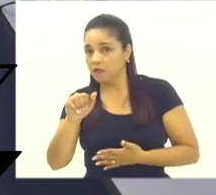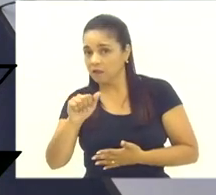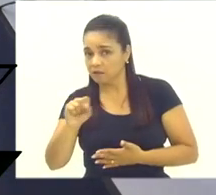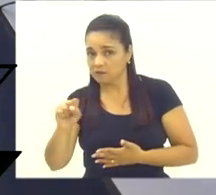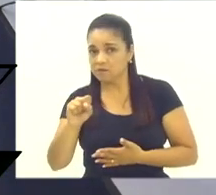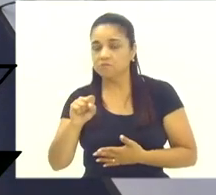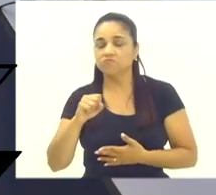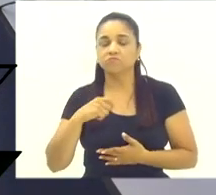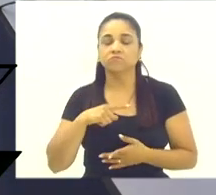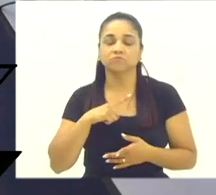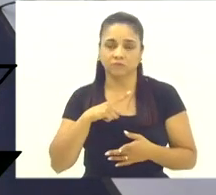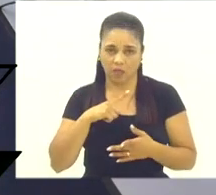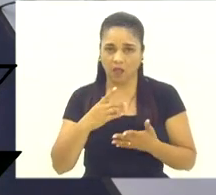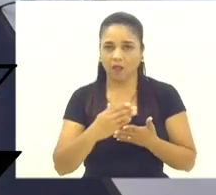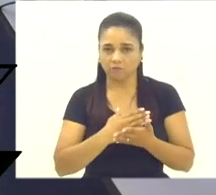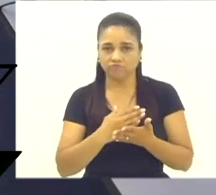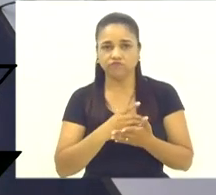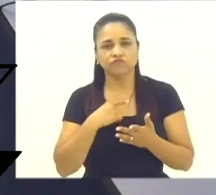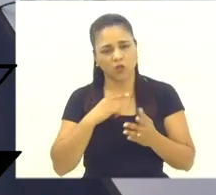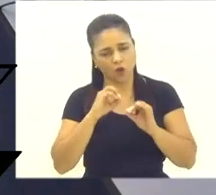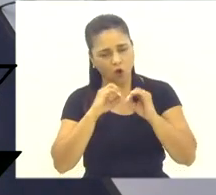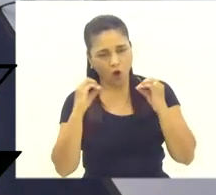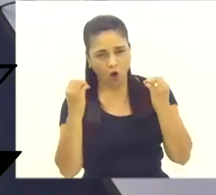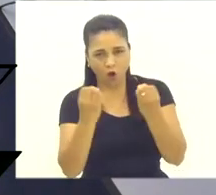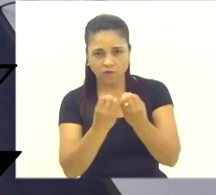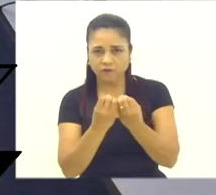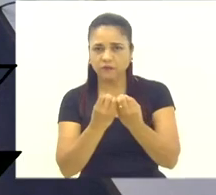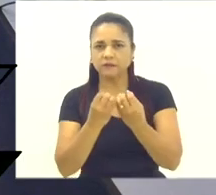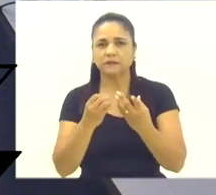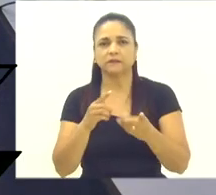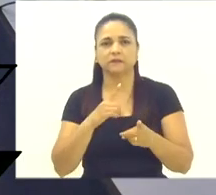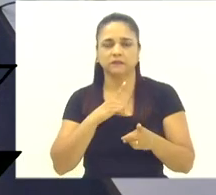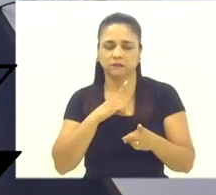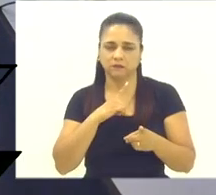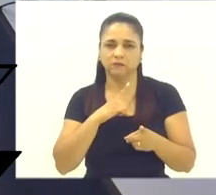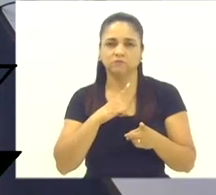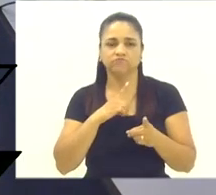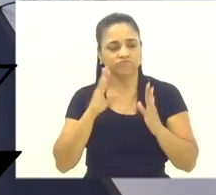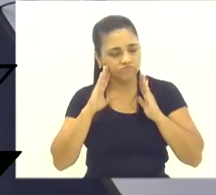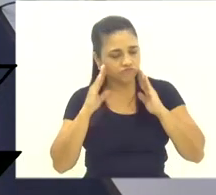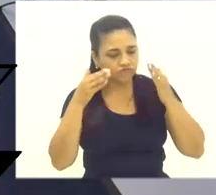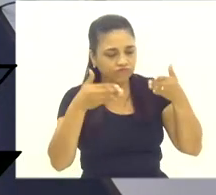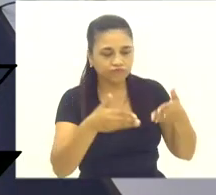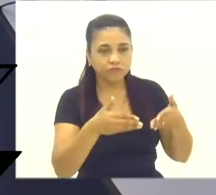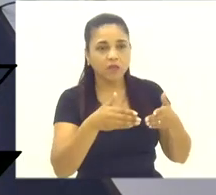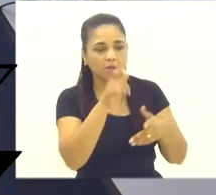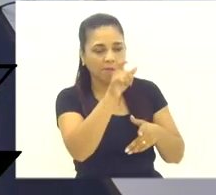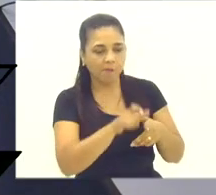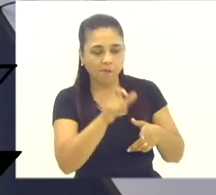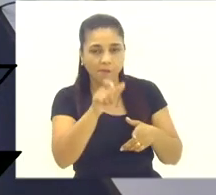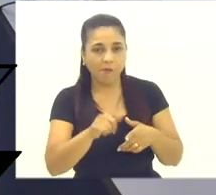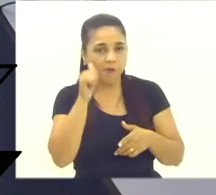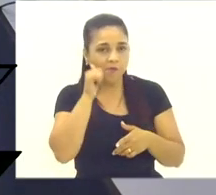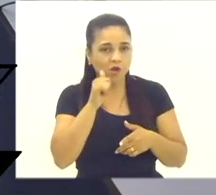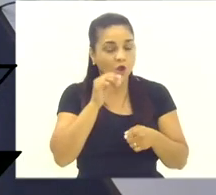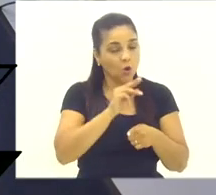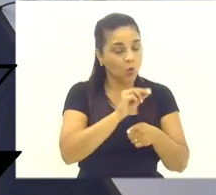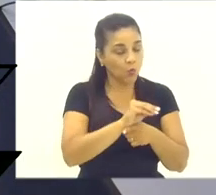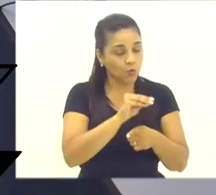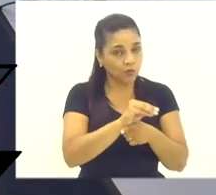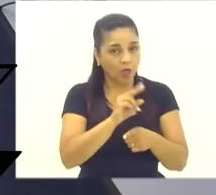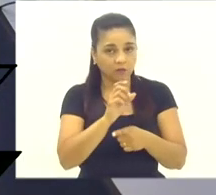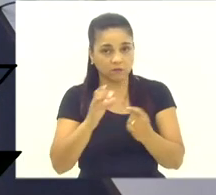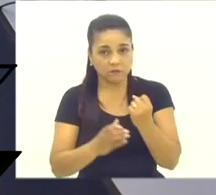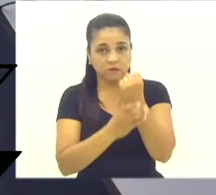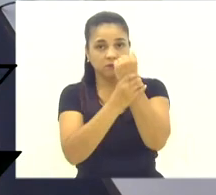a gente fez né oficinas voltadas para mulheres de seguranças e cuidados digitais eu nem